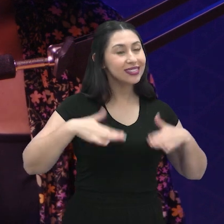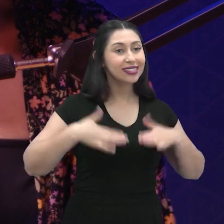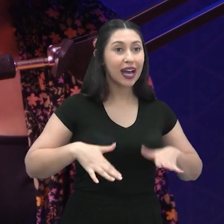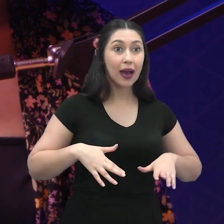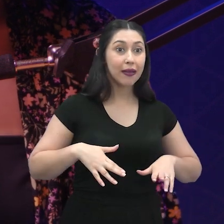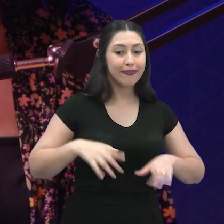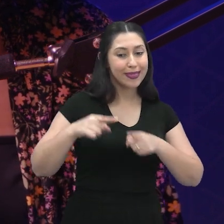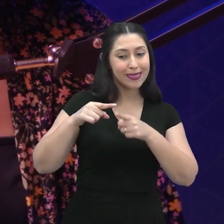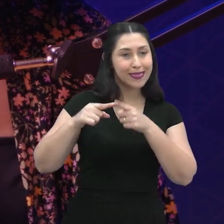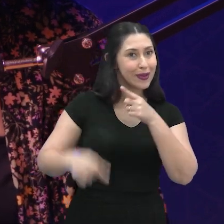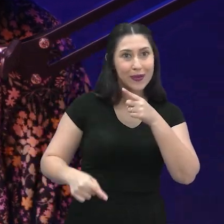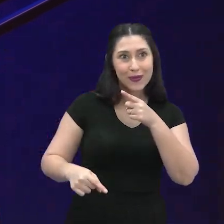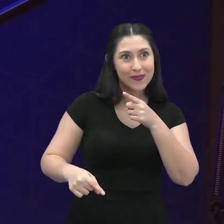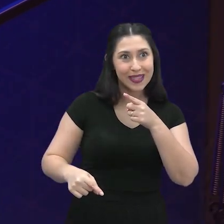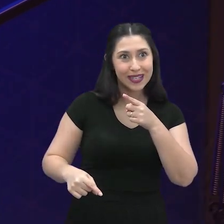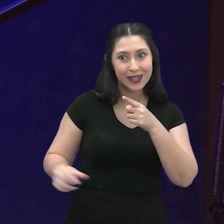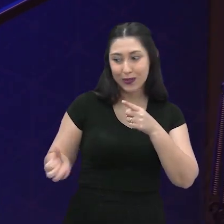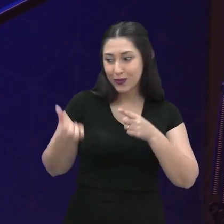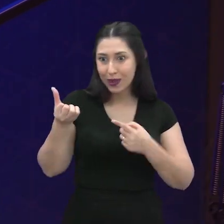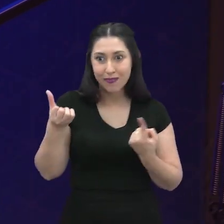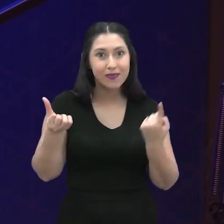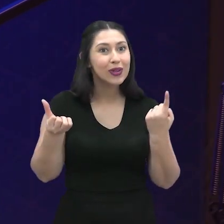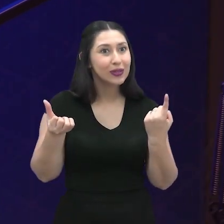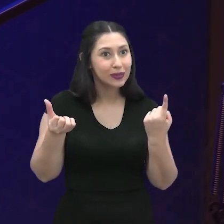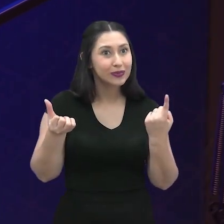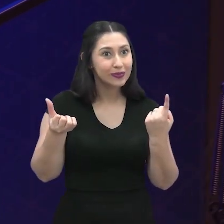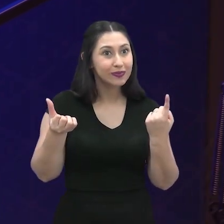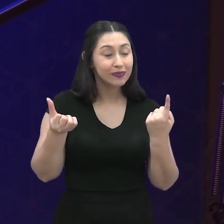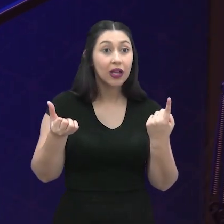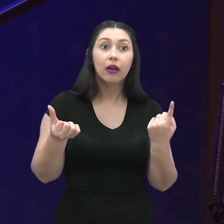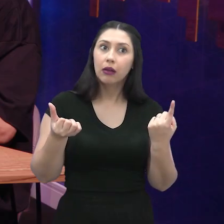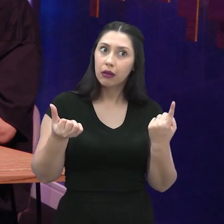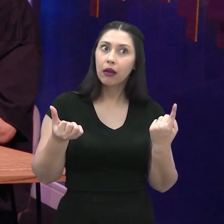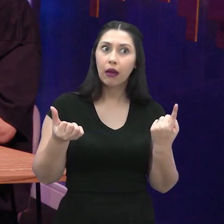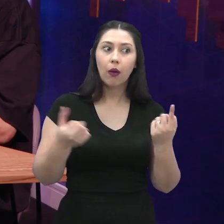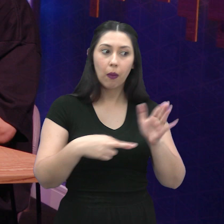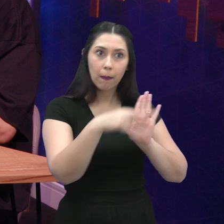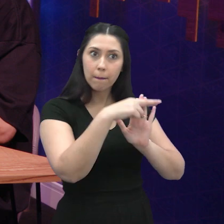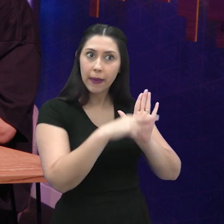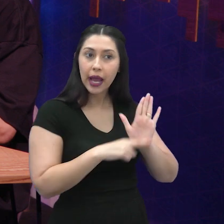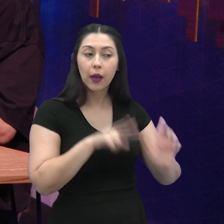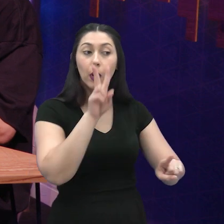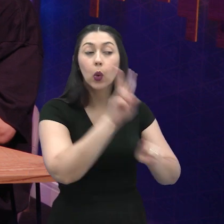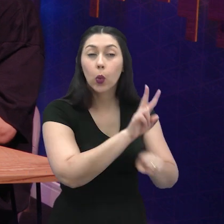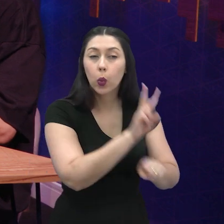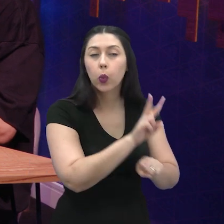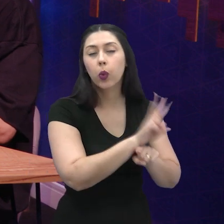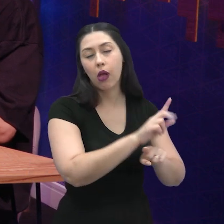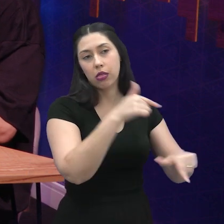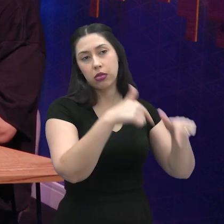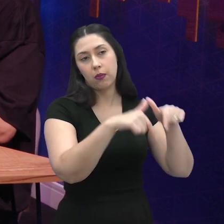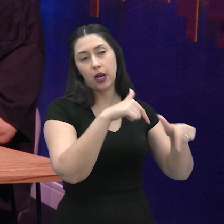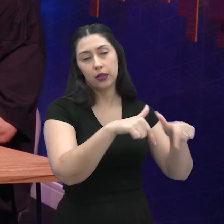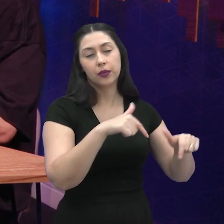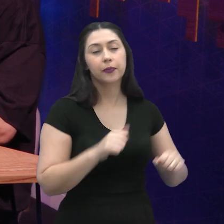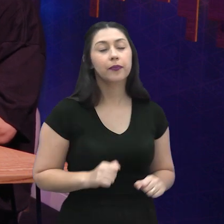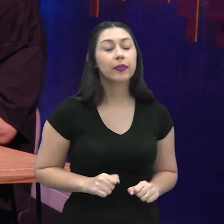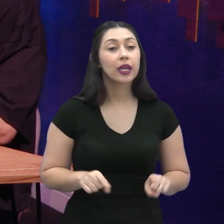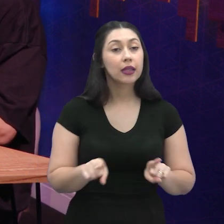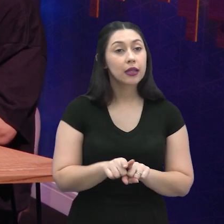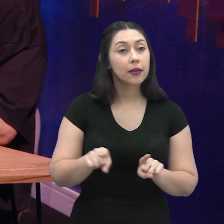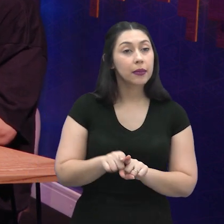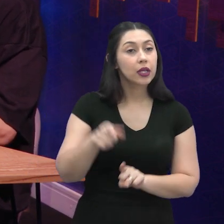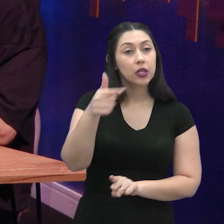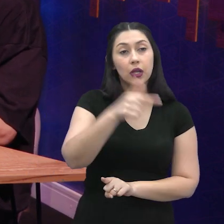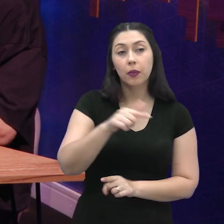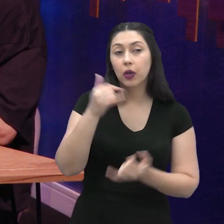que inviabiliza a prática da escala 6x1, então já é aí uma medida protetiva, né, para o trabalhador. A gente